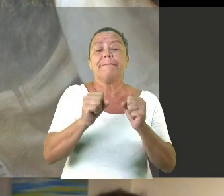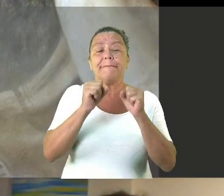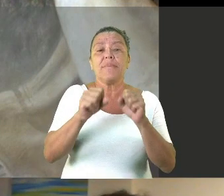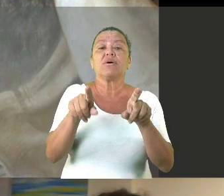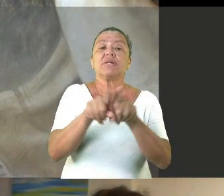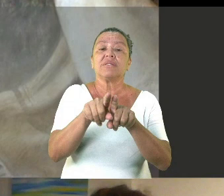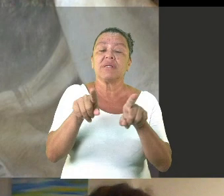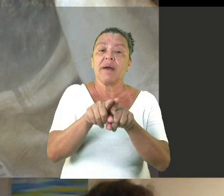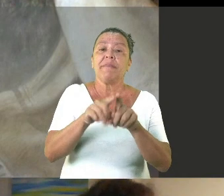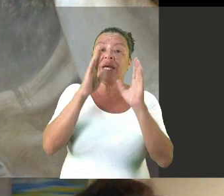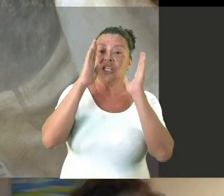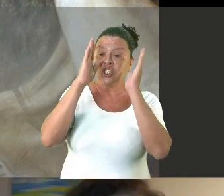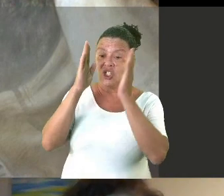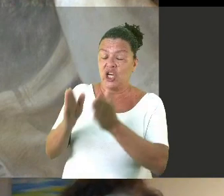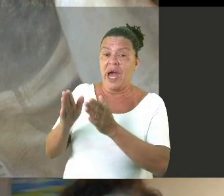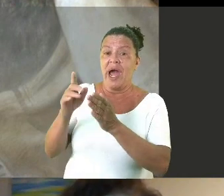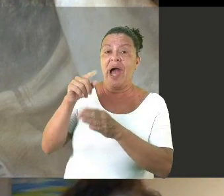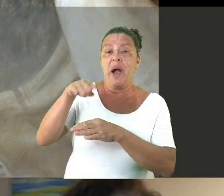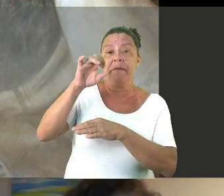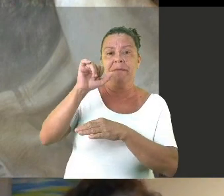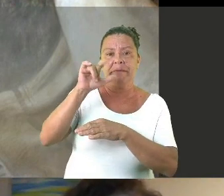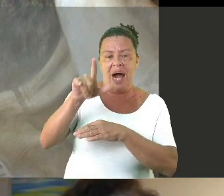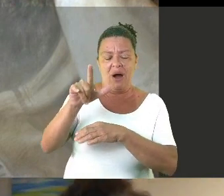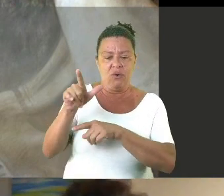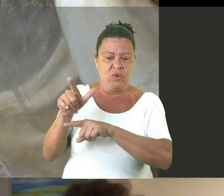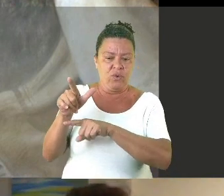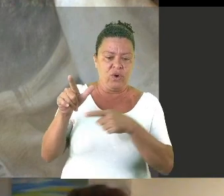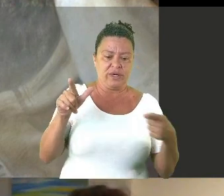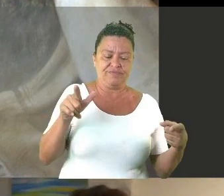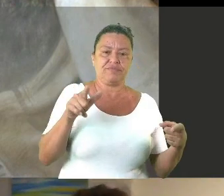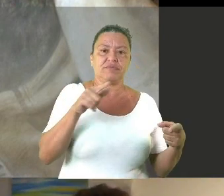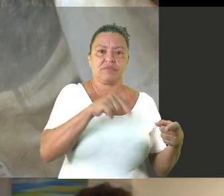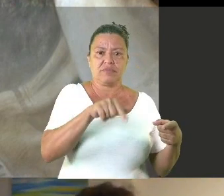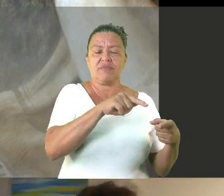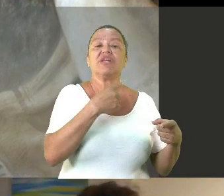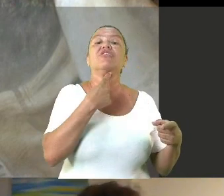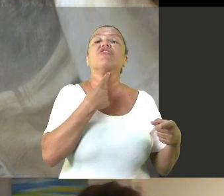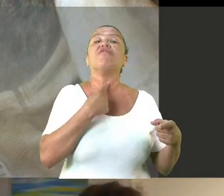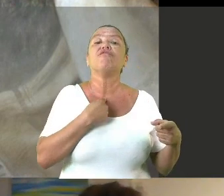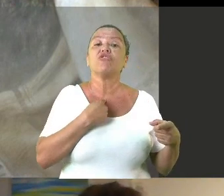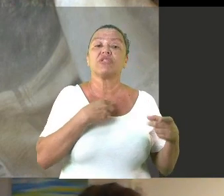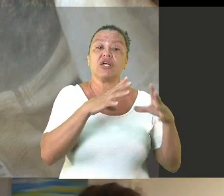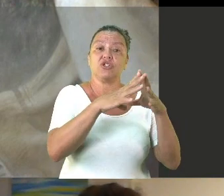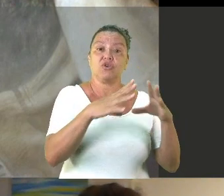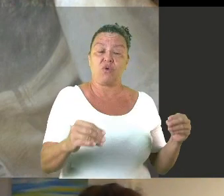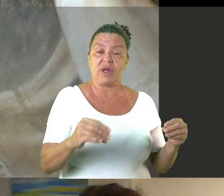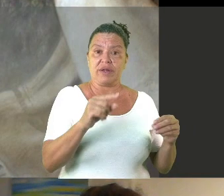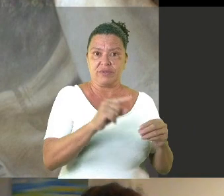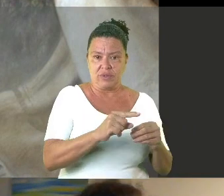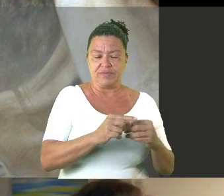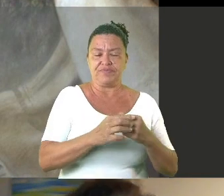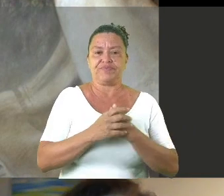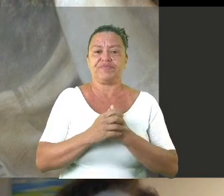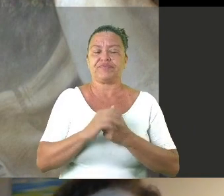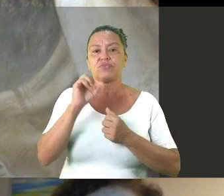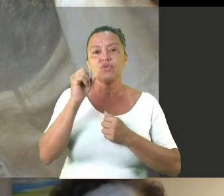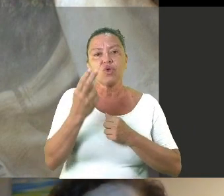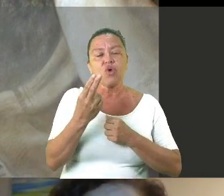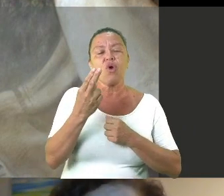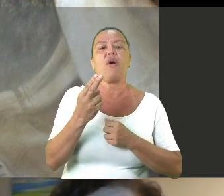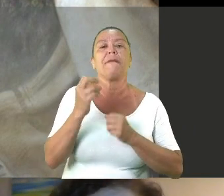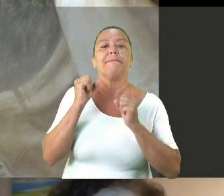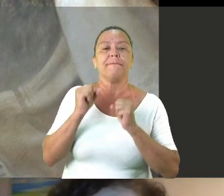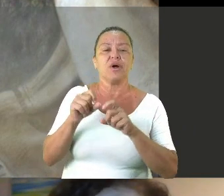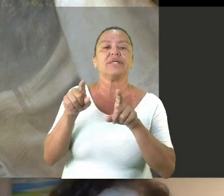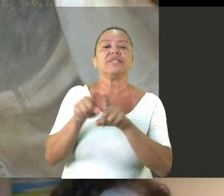ser dirigido sobre o mal através da vontade do curador, ou então ele pode